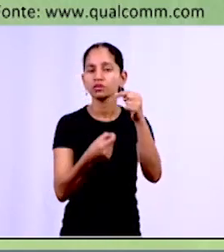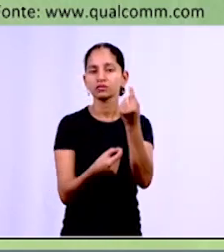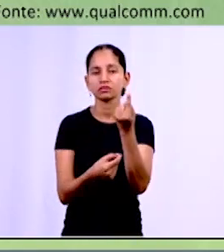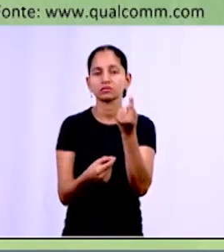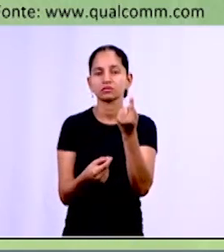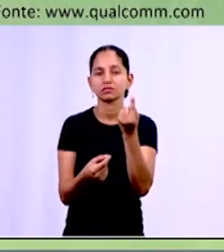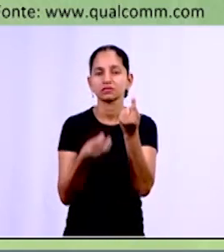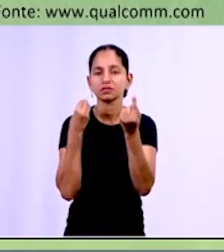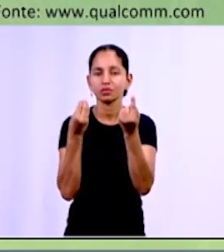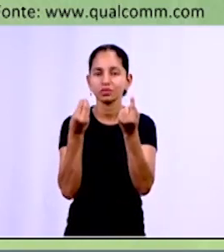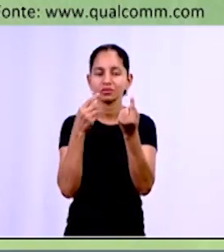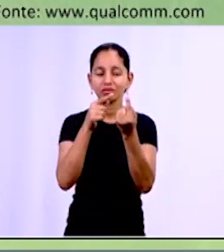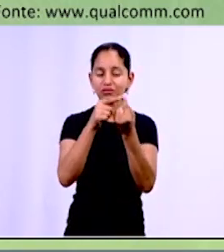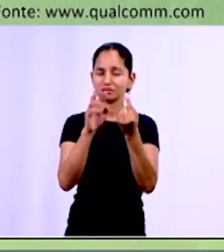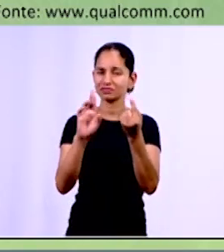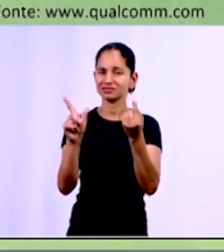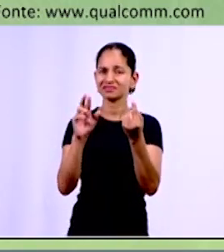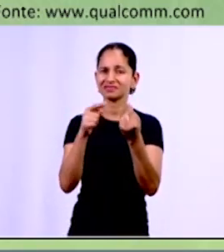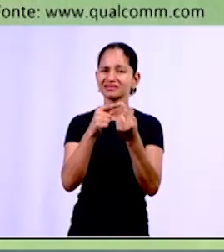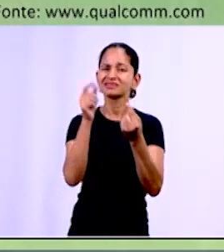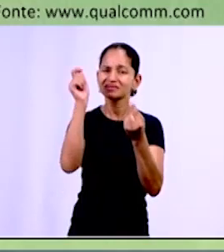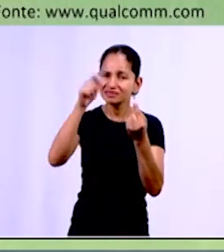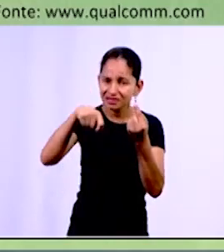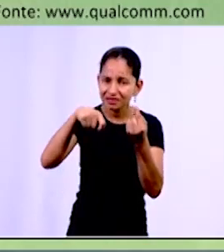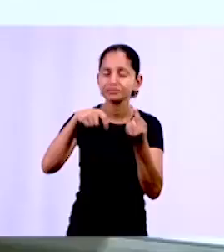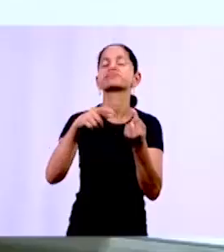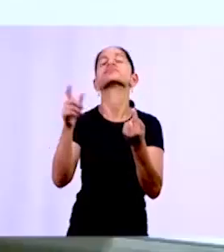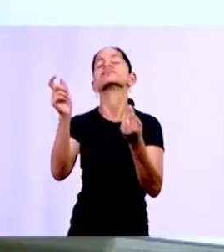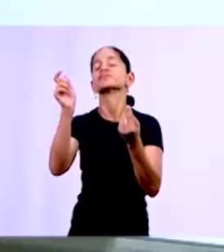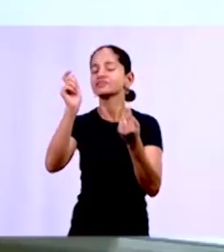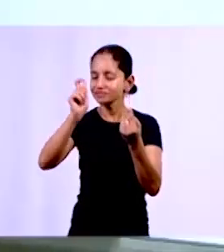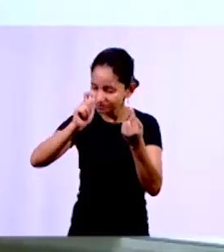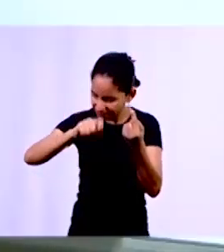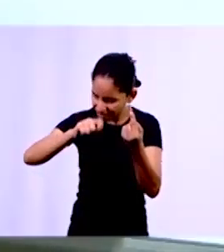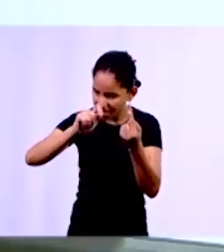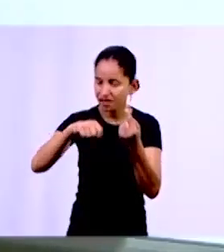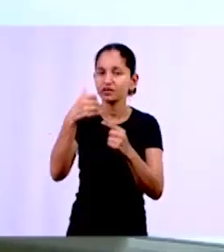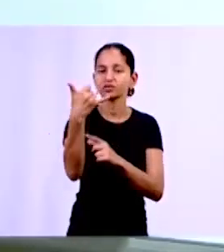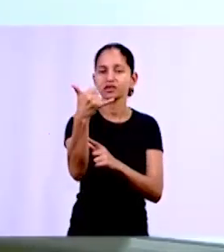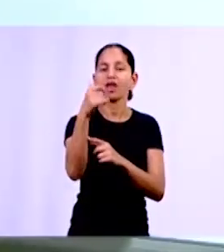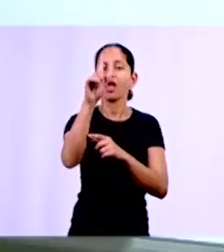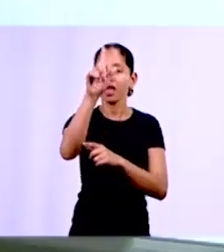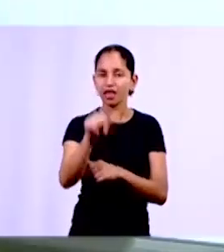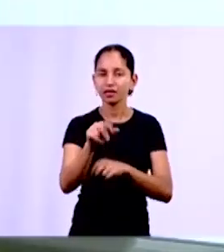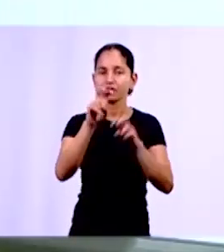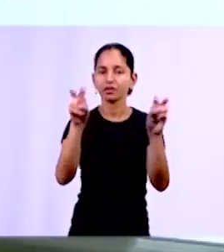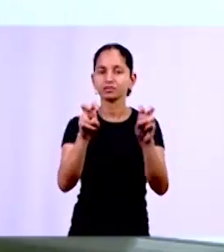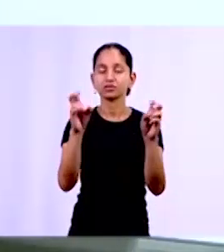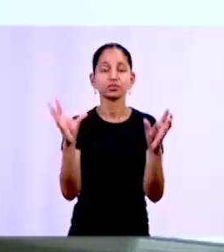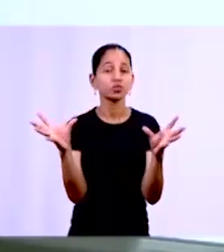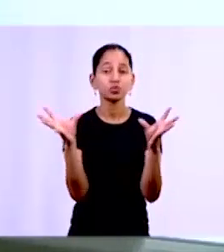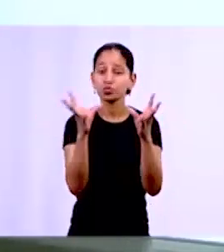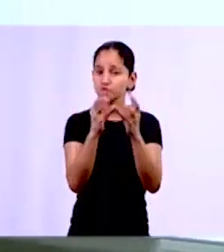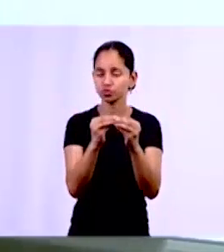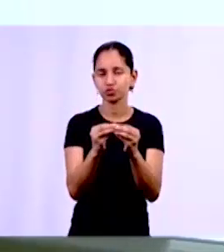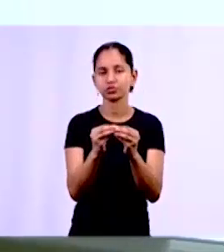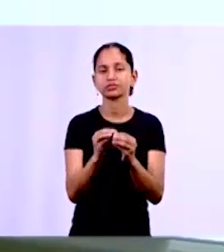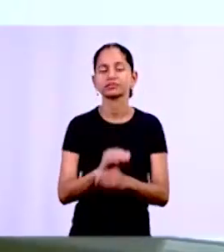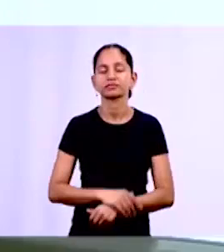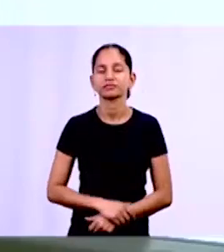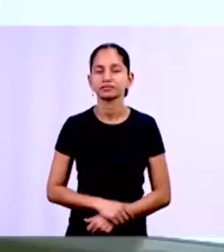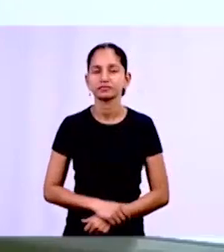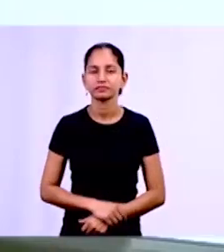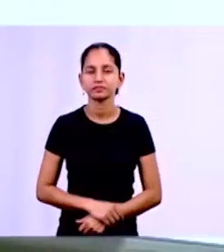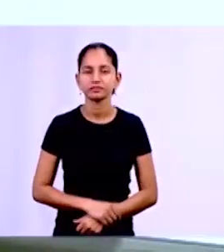Esse é um processador que processa todas as informações do seu celular. O celular é um computador? Sim, um computador completo.